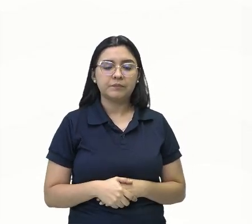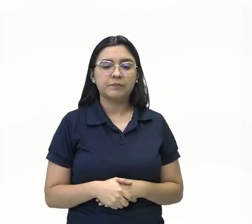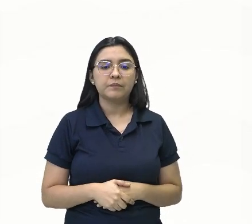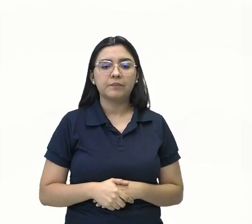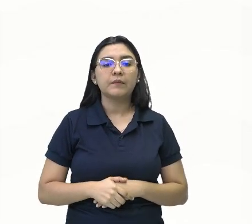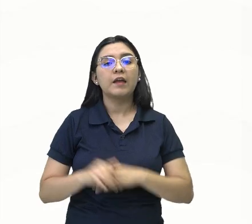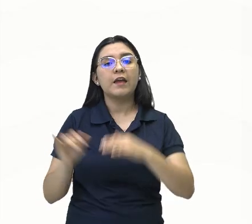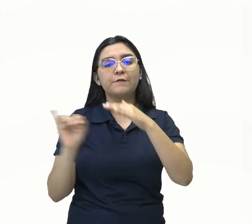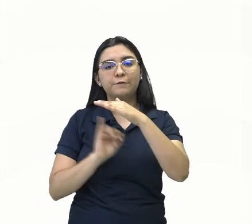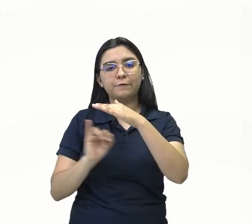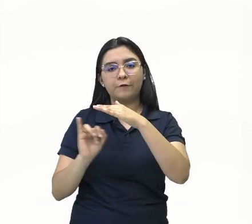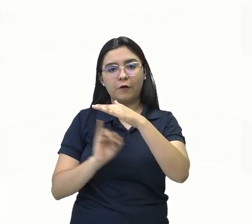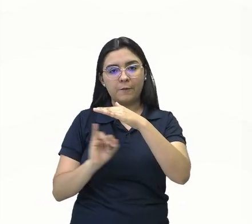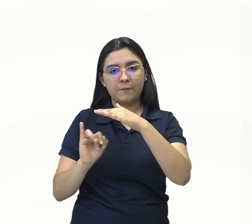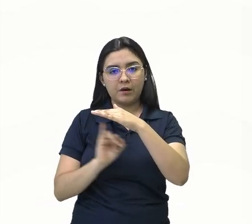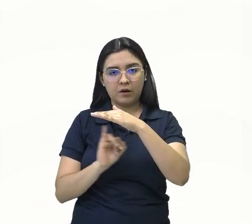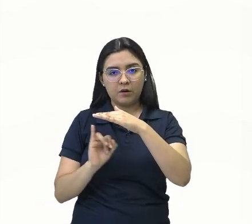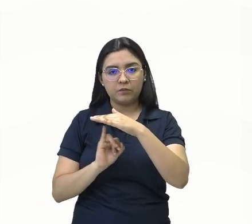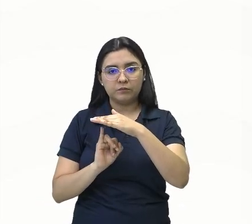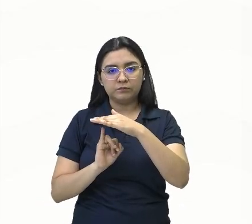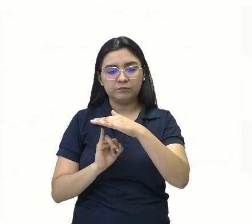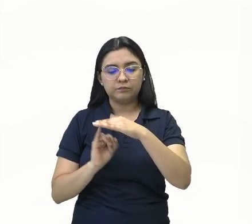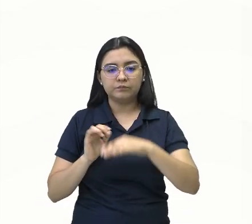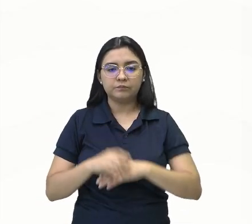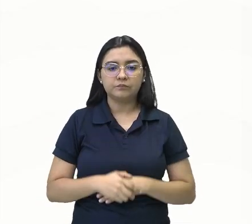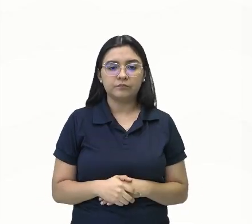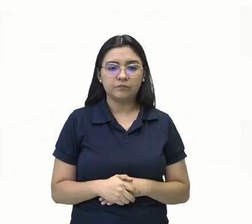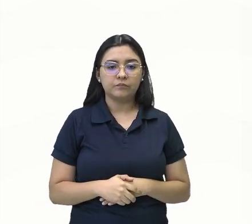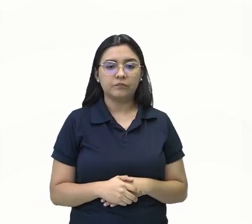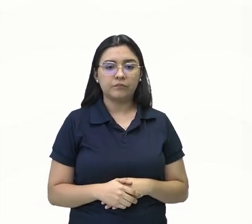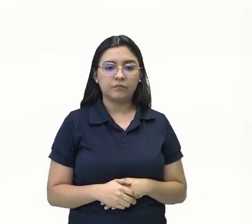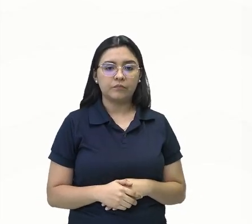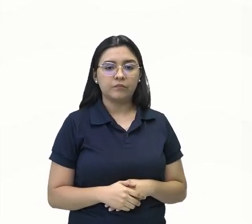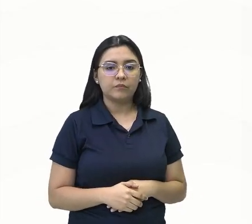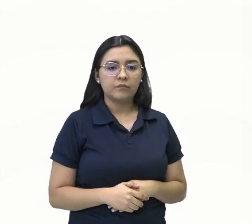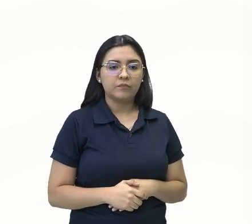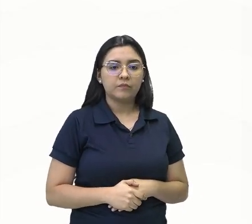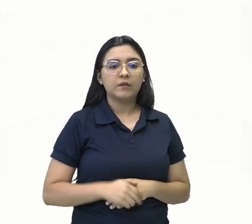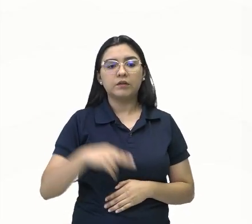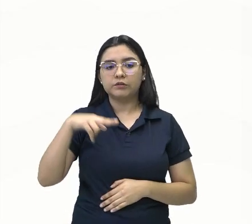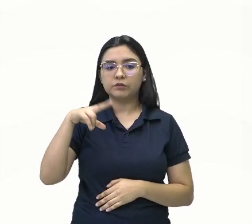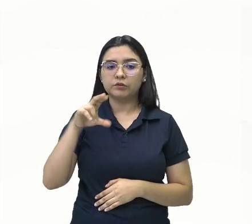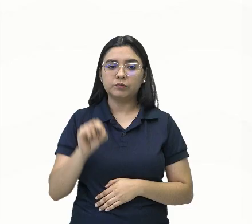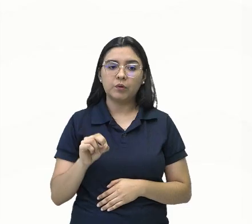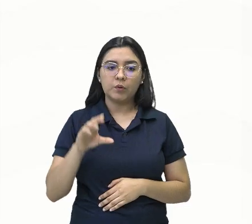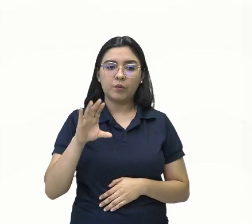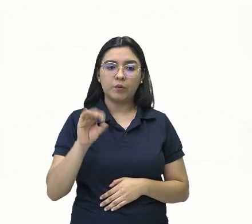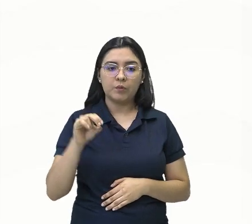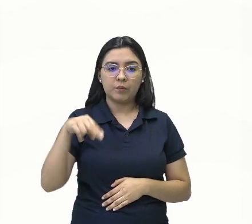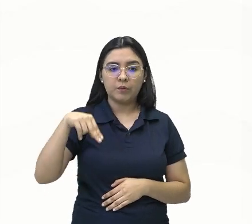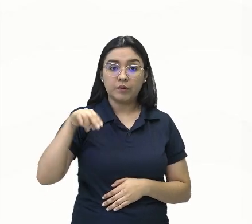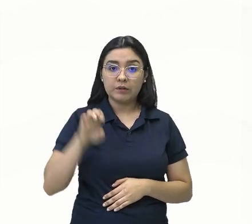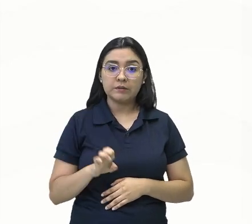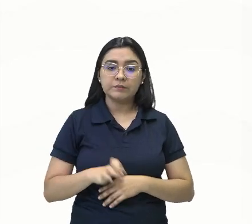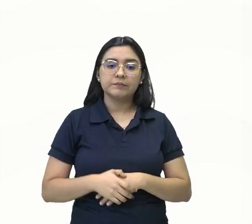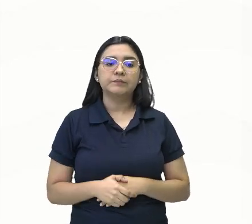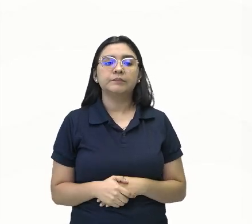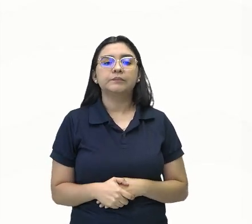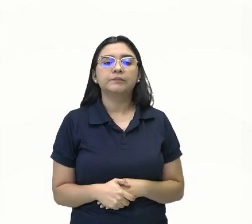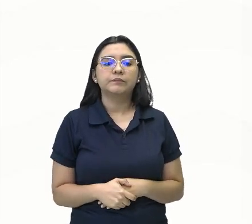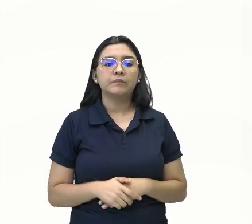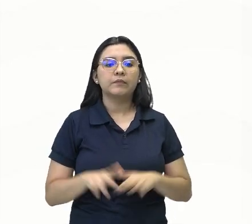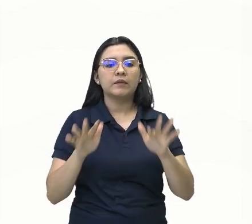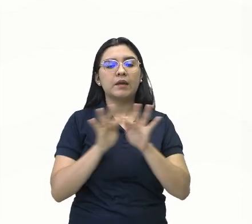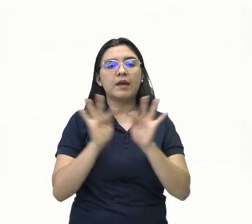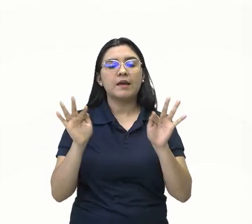ele é informal em relação a no one, ok? Aí o exemplo, no one knows